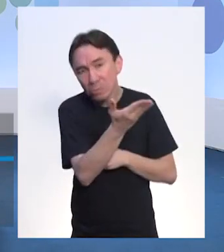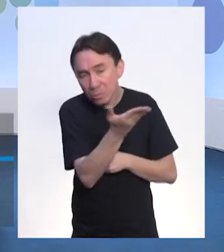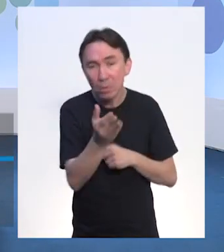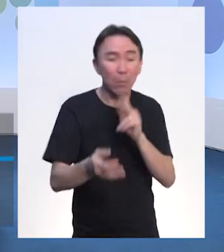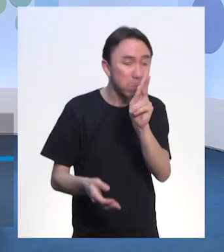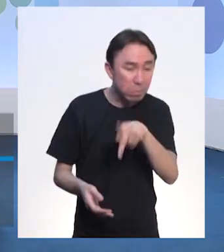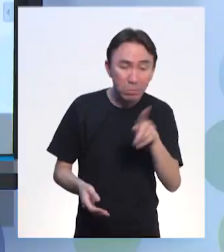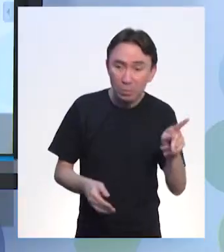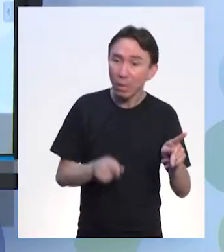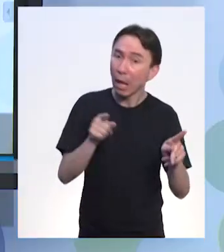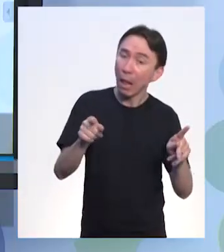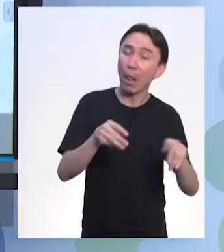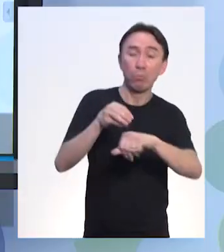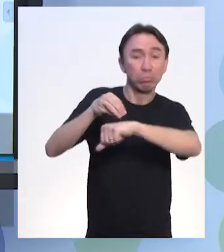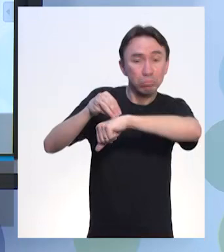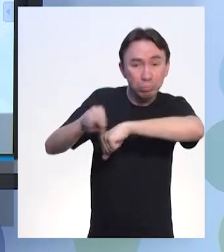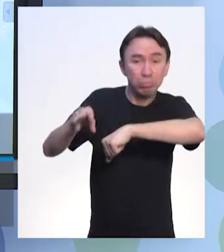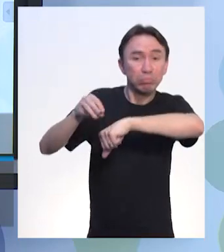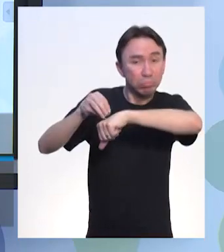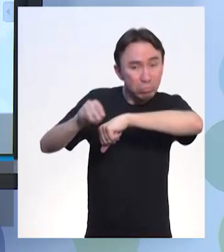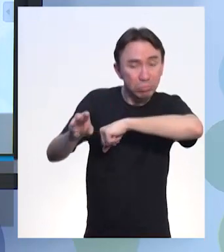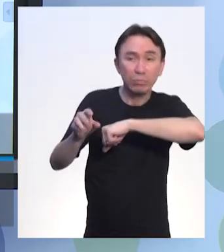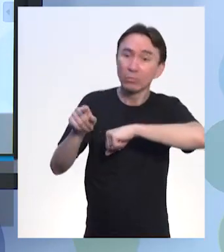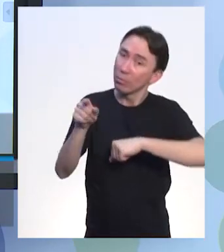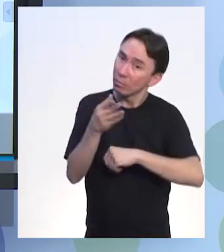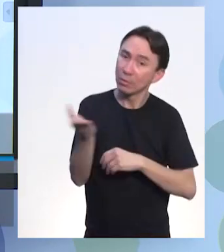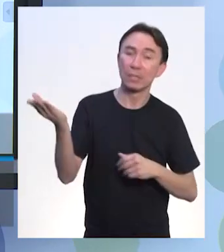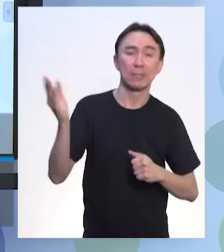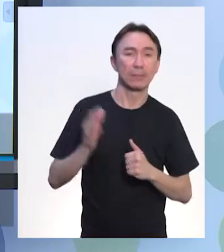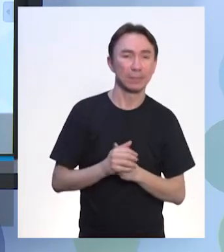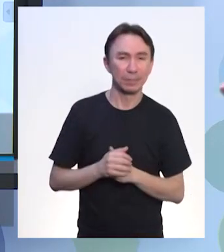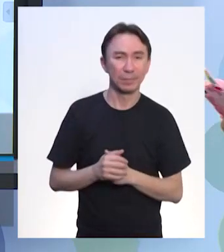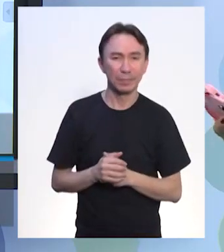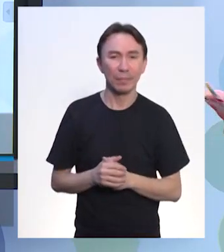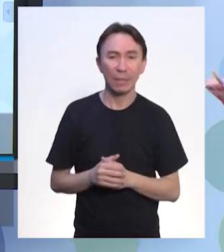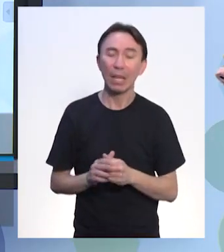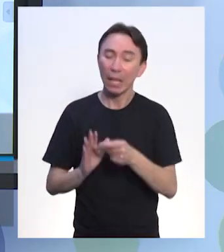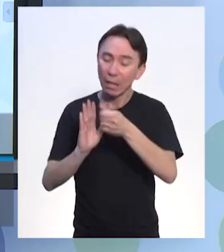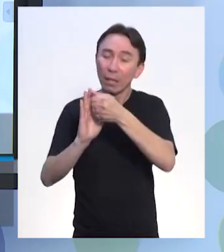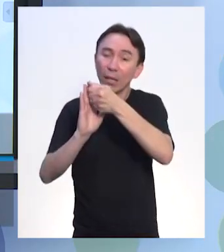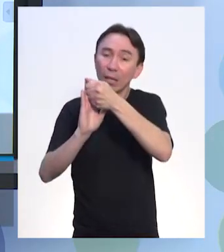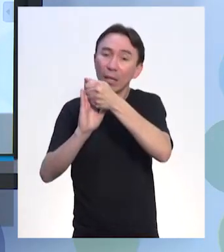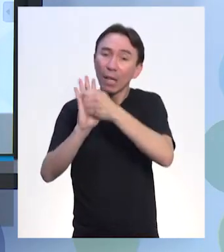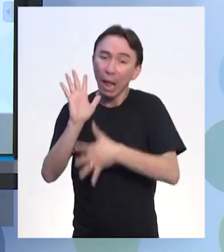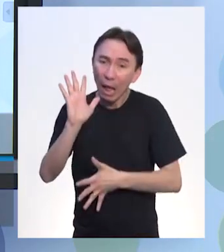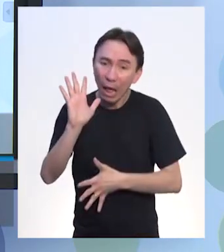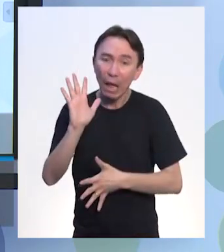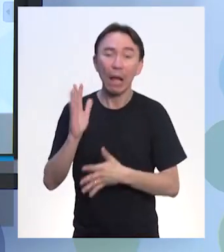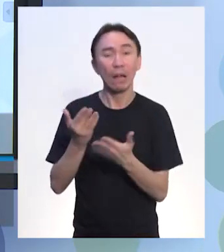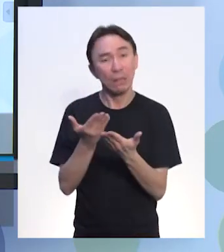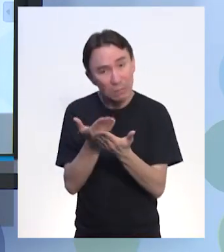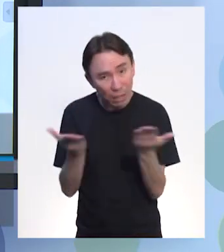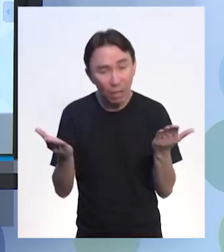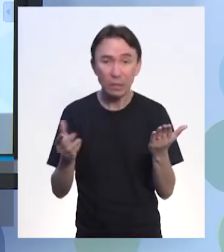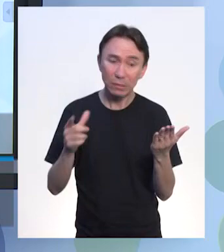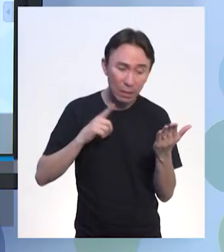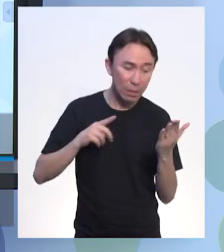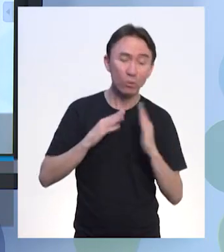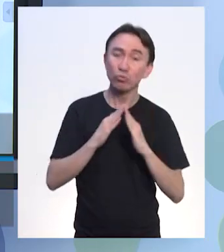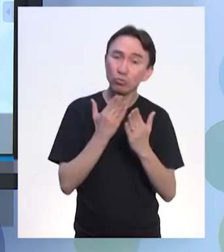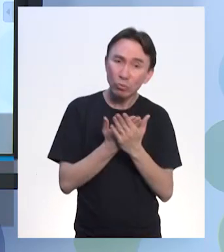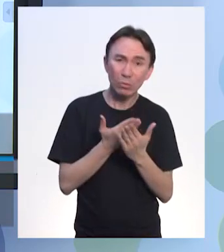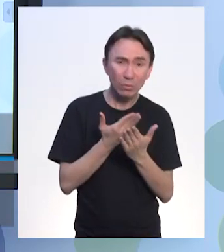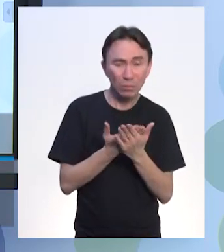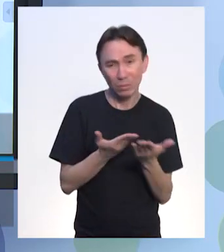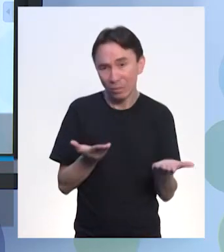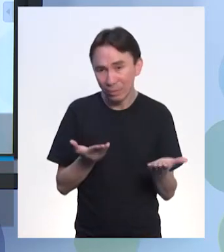orientem vocês. Porque assim, essa atividade seria uma atividade que dada a vocês na escola, para que Sim. vocês fizessem a pesquisa. Mas eu